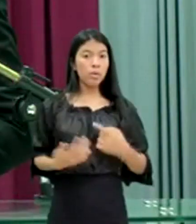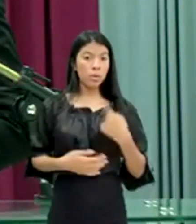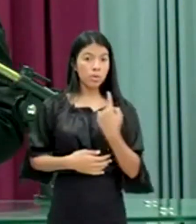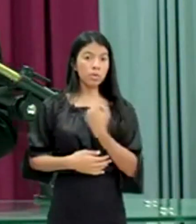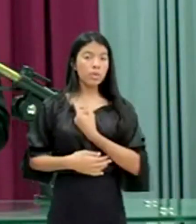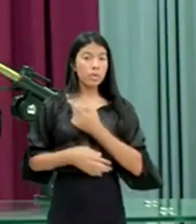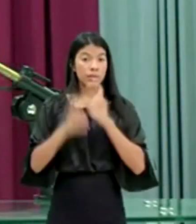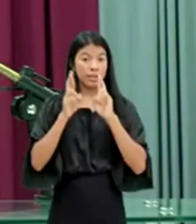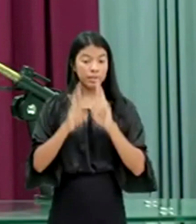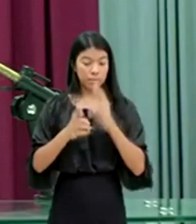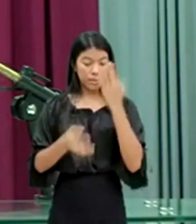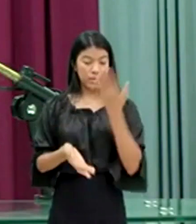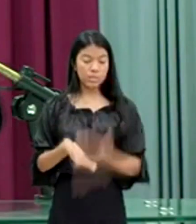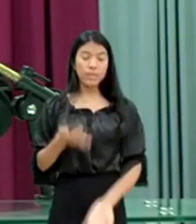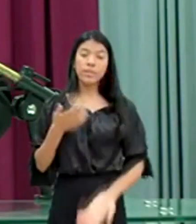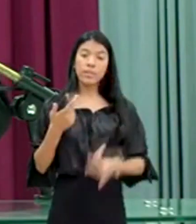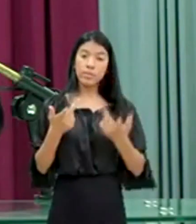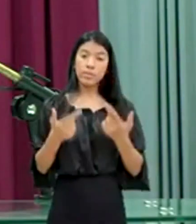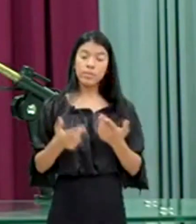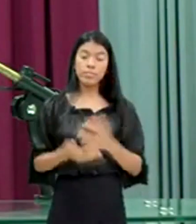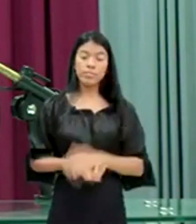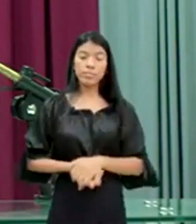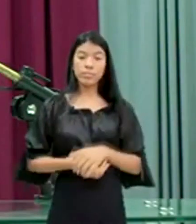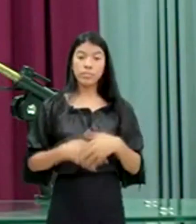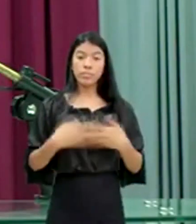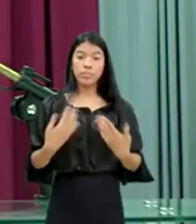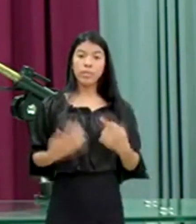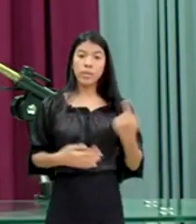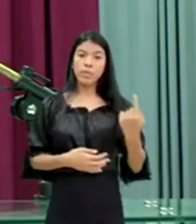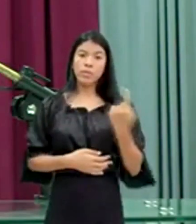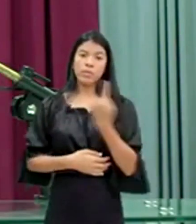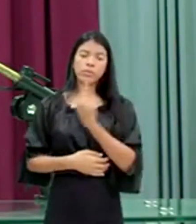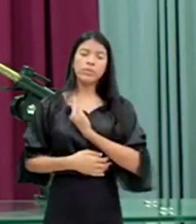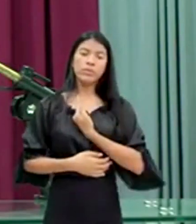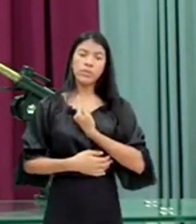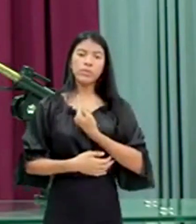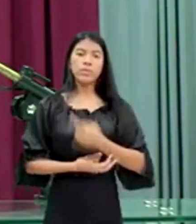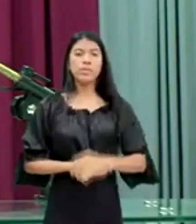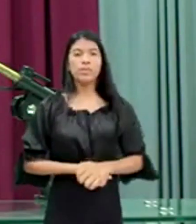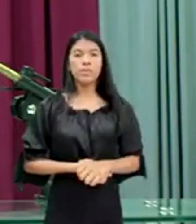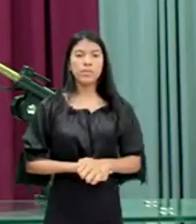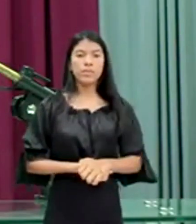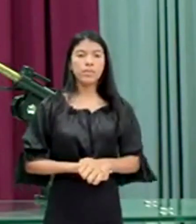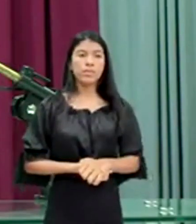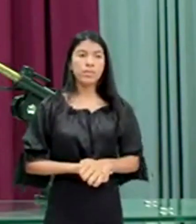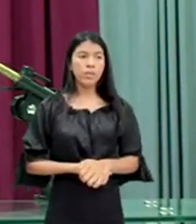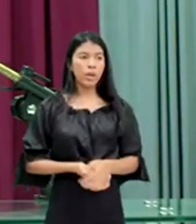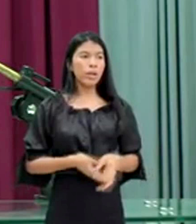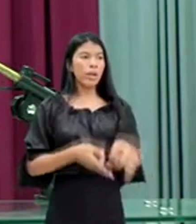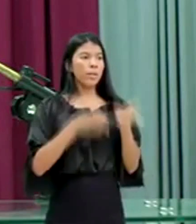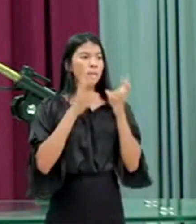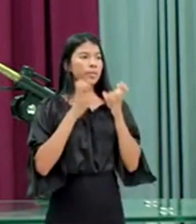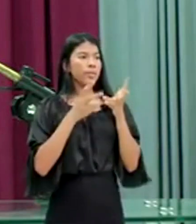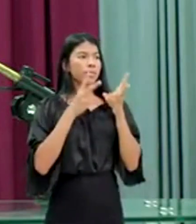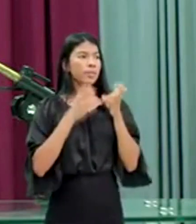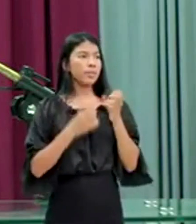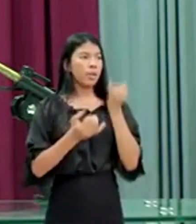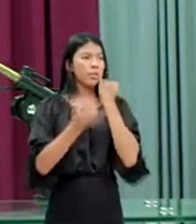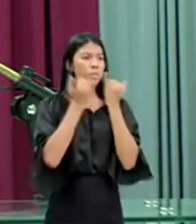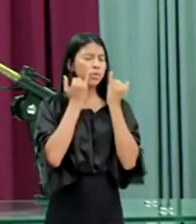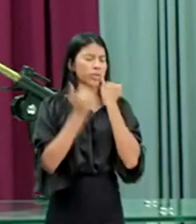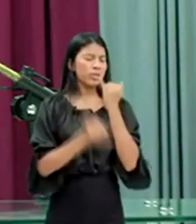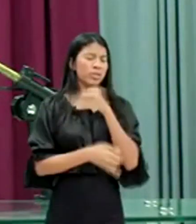Quando nós paramos para dar ouvidos às más notícias, é o que está acontecendo hoje, não